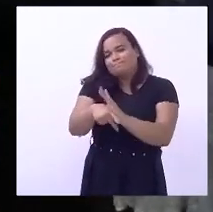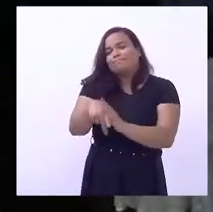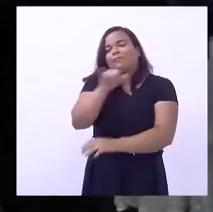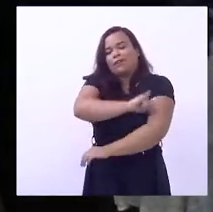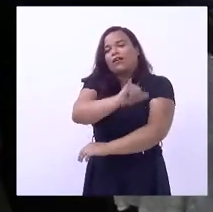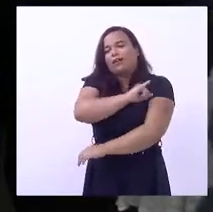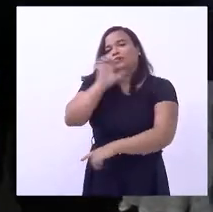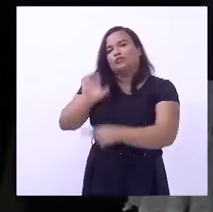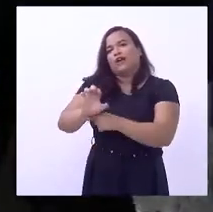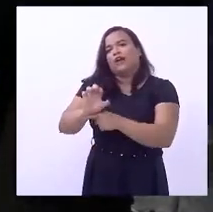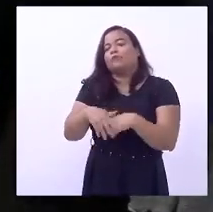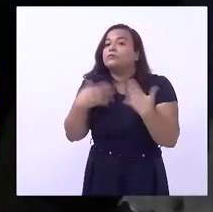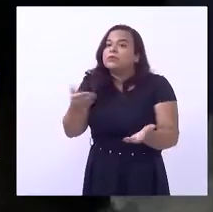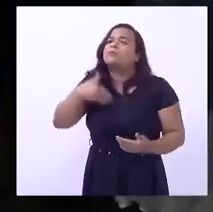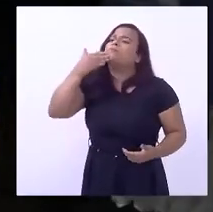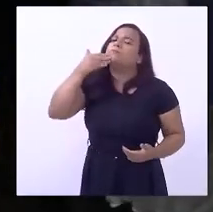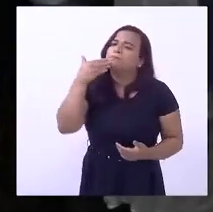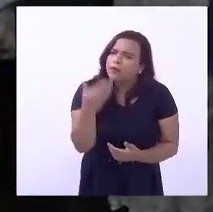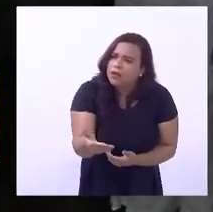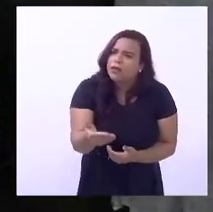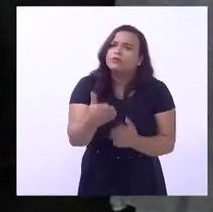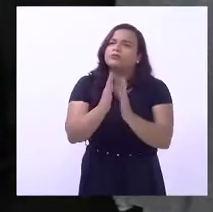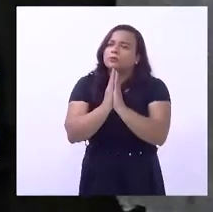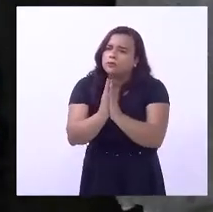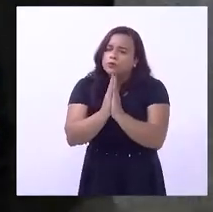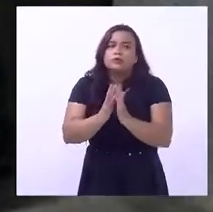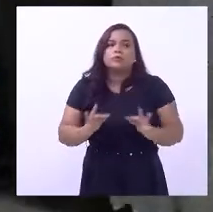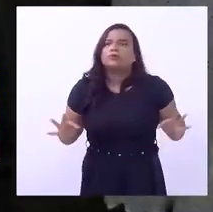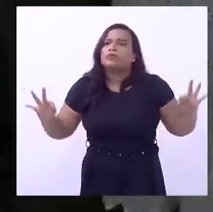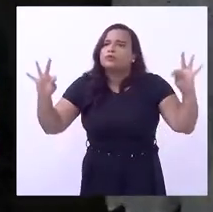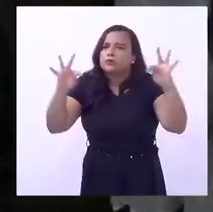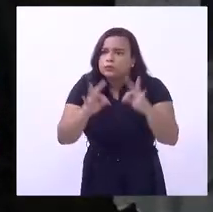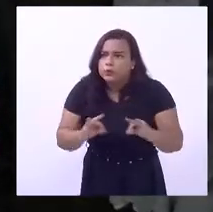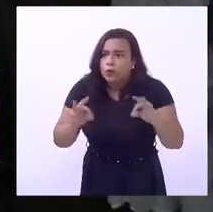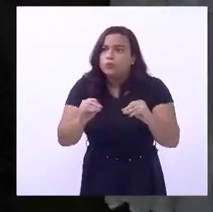Janeiro. Então, peço aqui a todos aqueles e aquelas